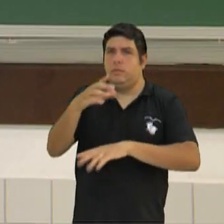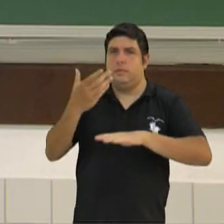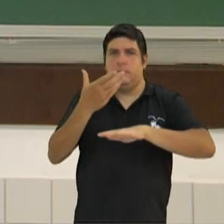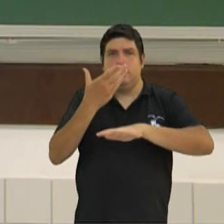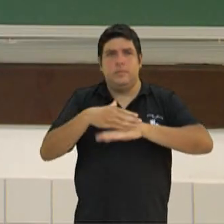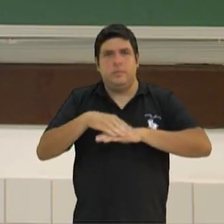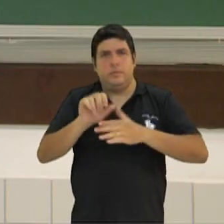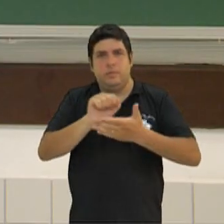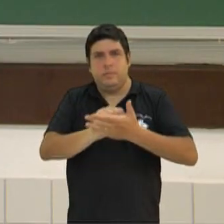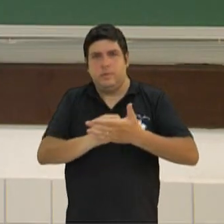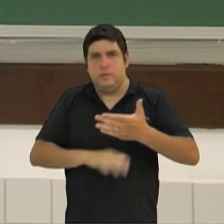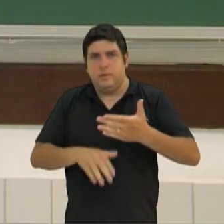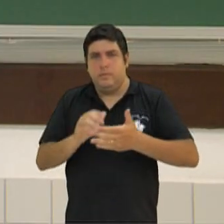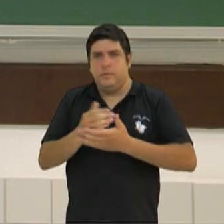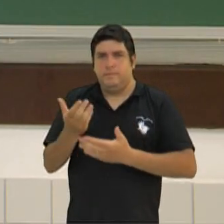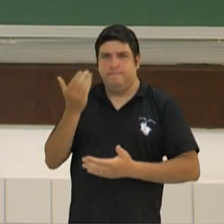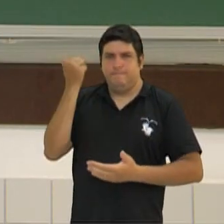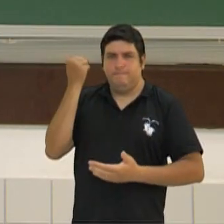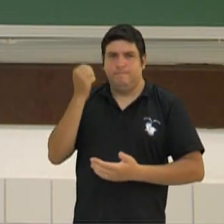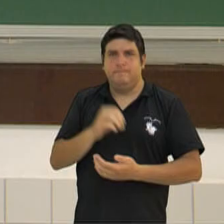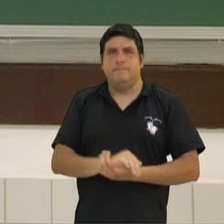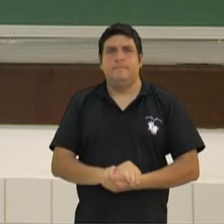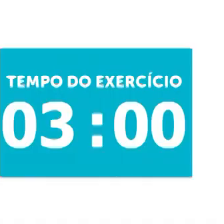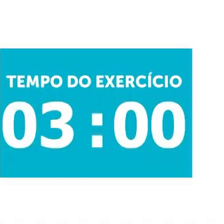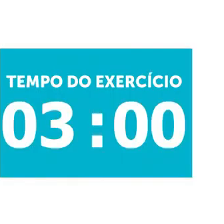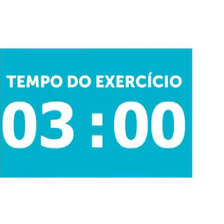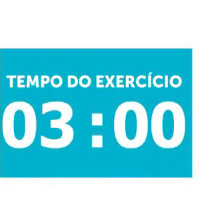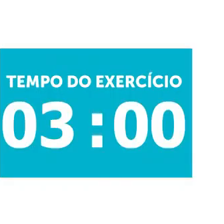a atividade, daí eu já volto. Vamos lá.